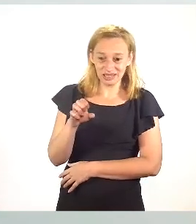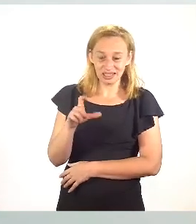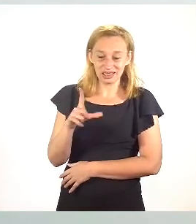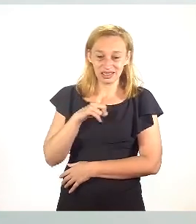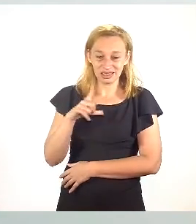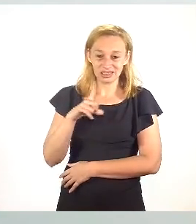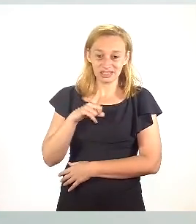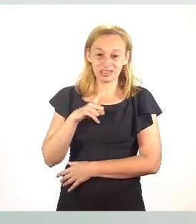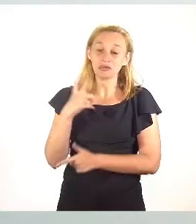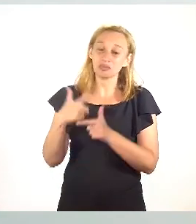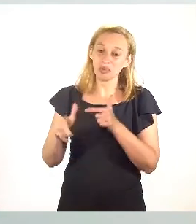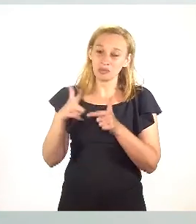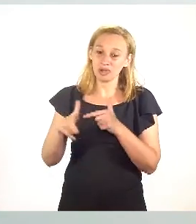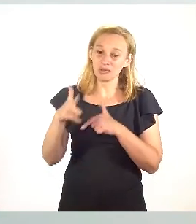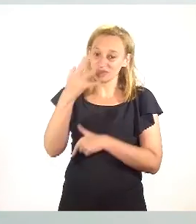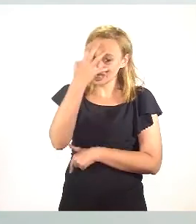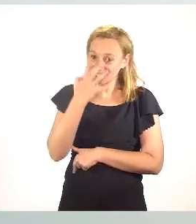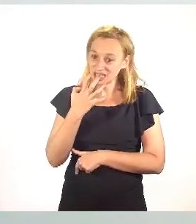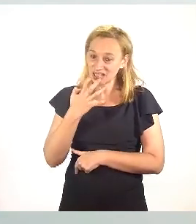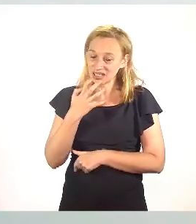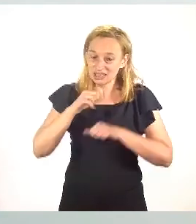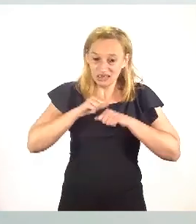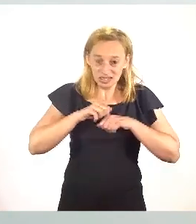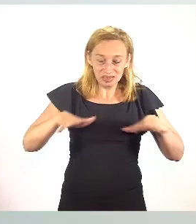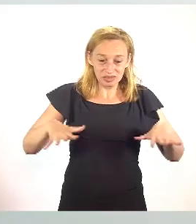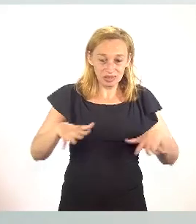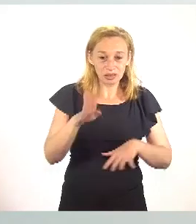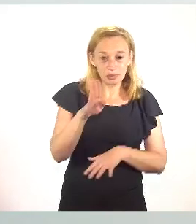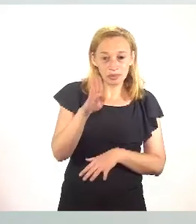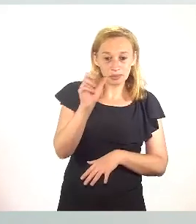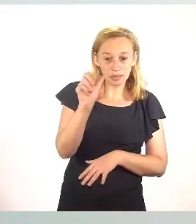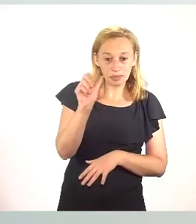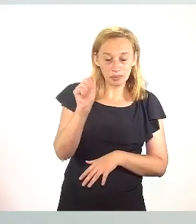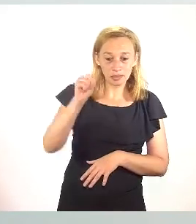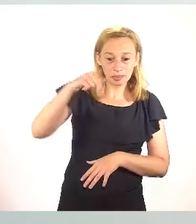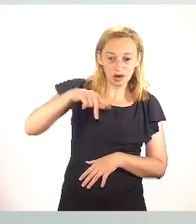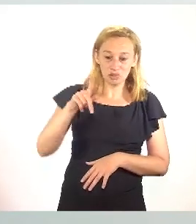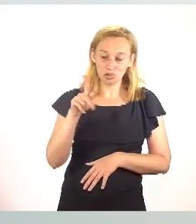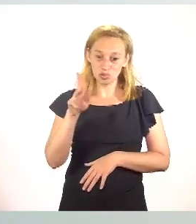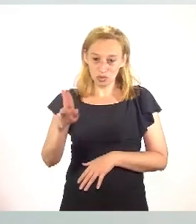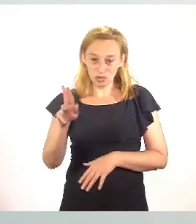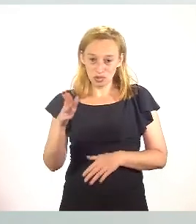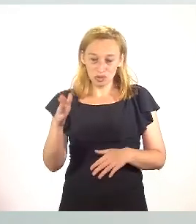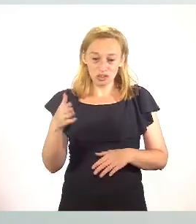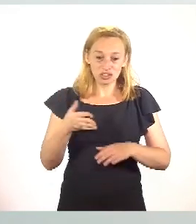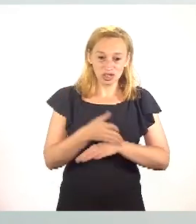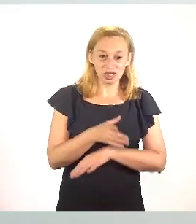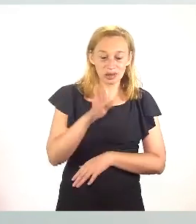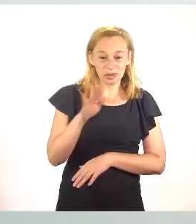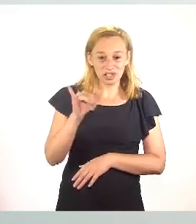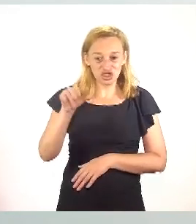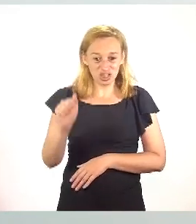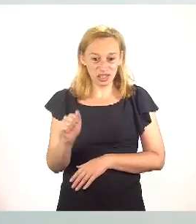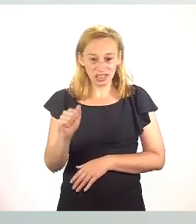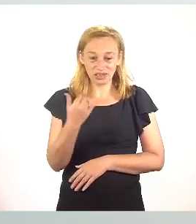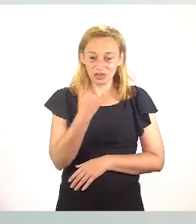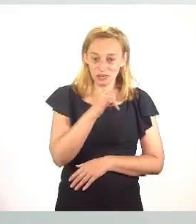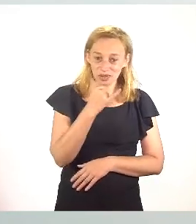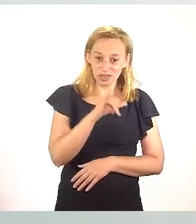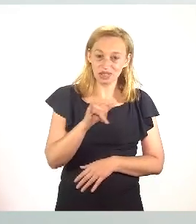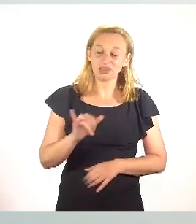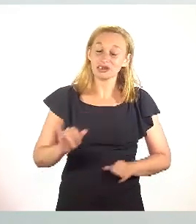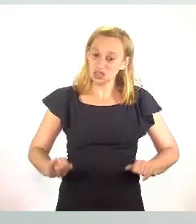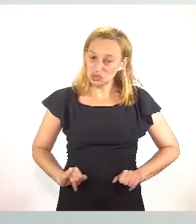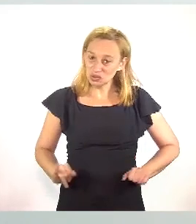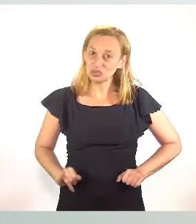um grave problema na ampliação do Guandu para a Baixada Fluminense, e a Baixada Fluminense vai ficar em